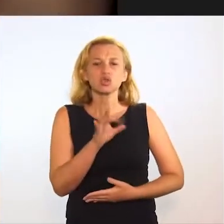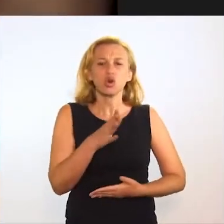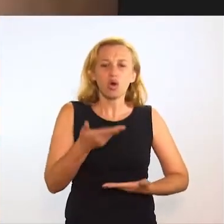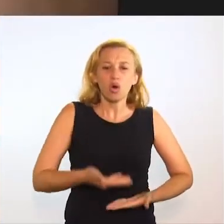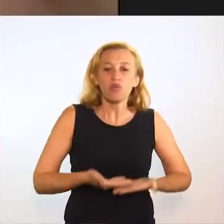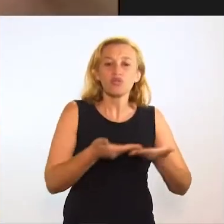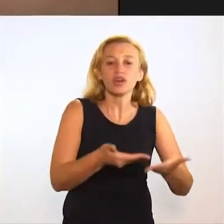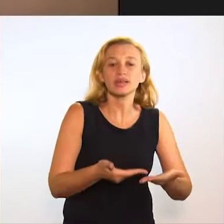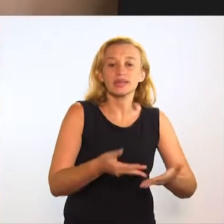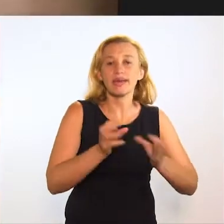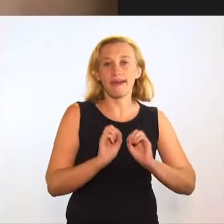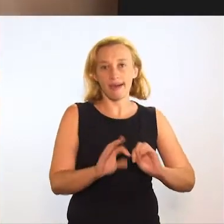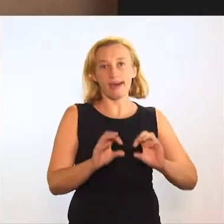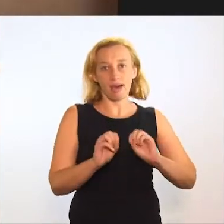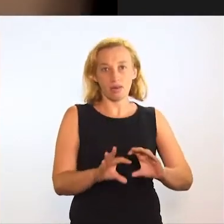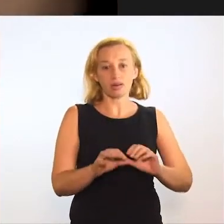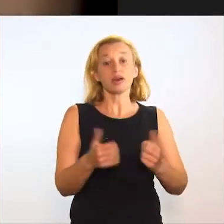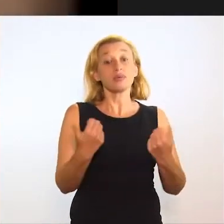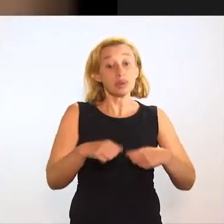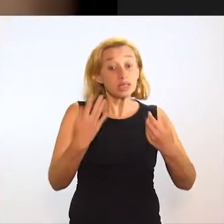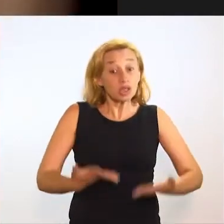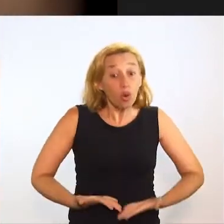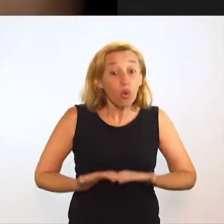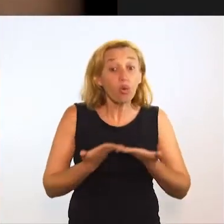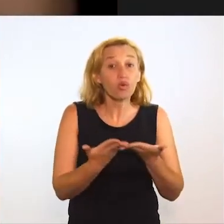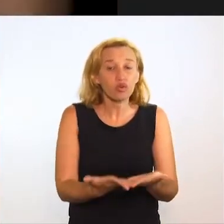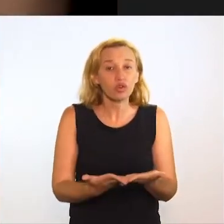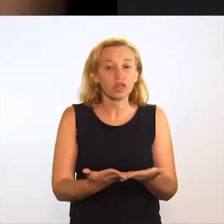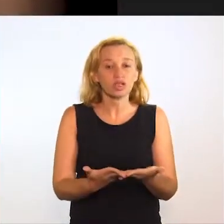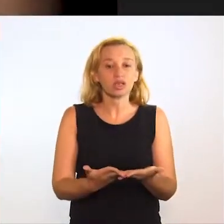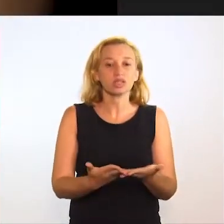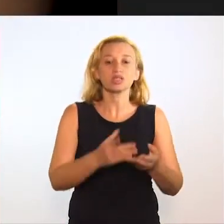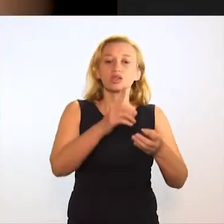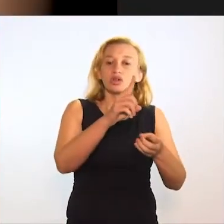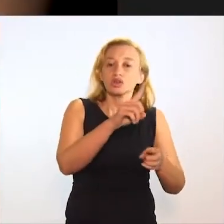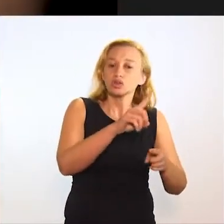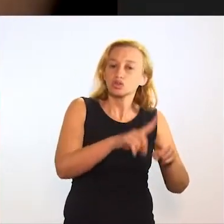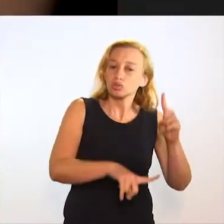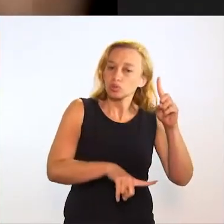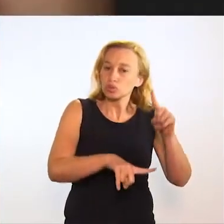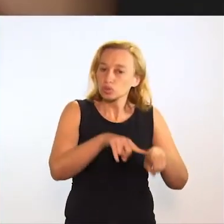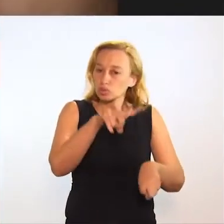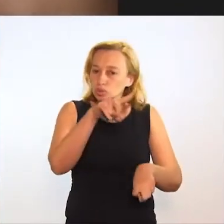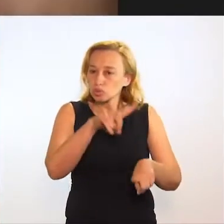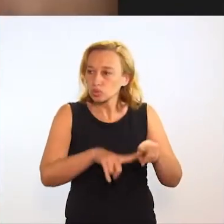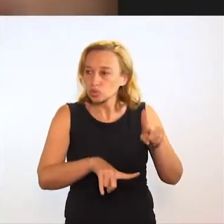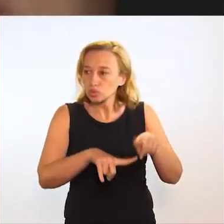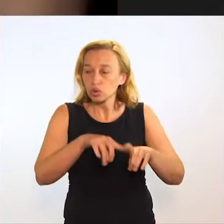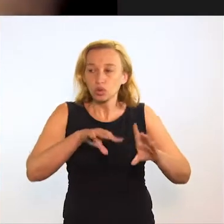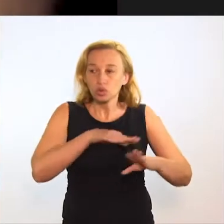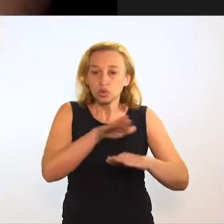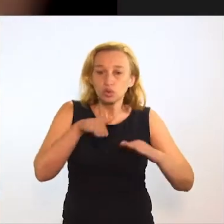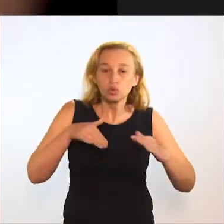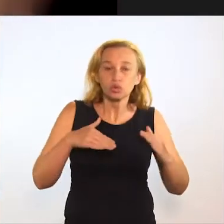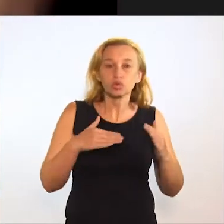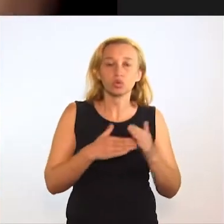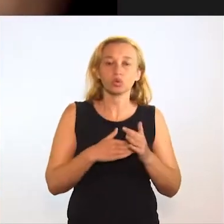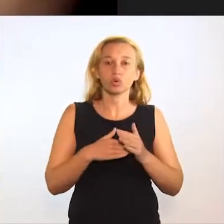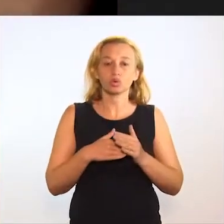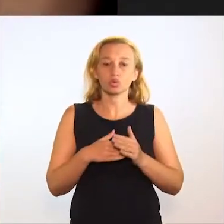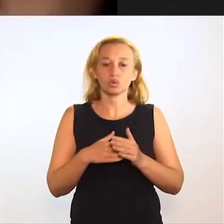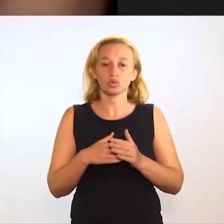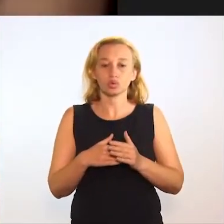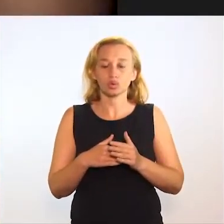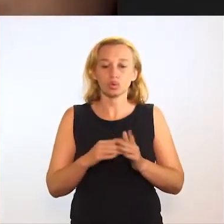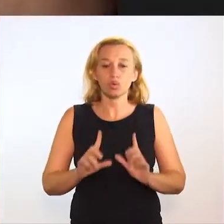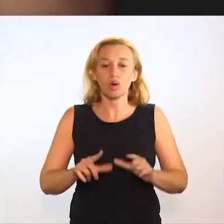adianta só a gente oferecer a aula, a gente tem que oferecer os instrumentos, né? Toda a